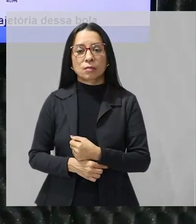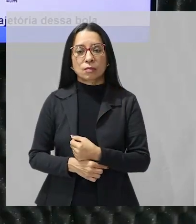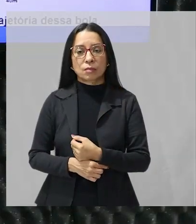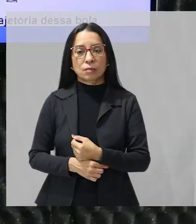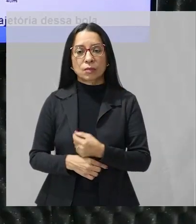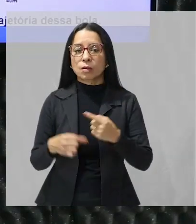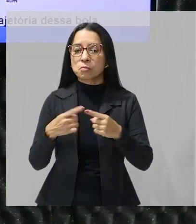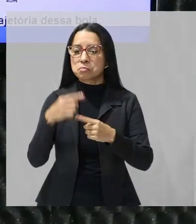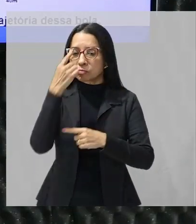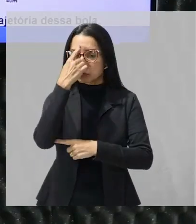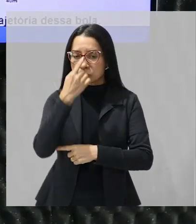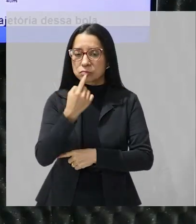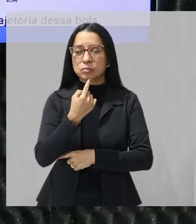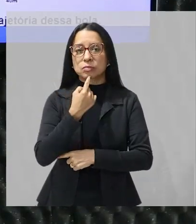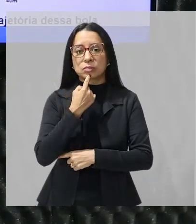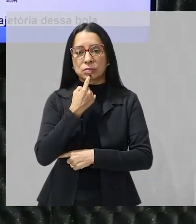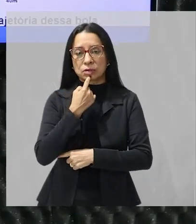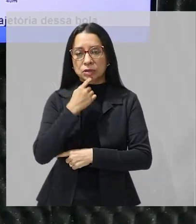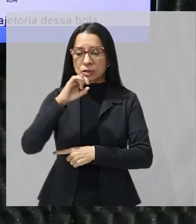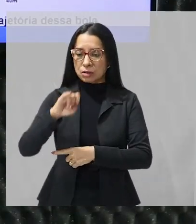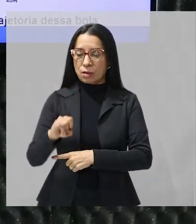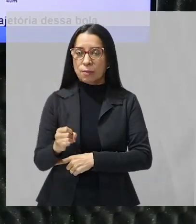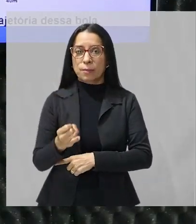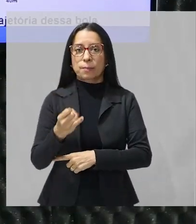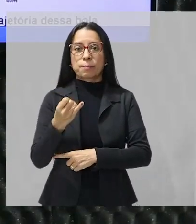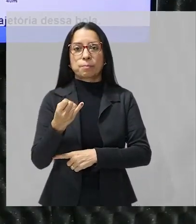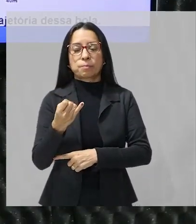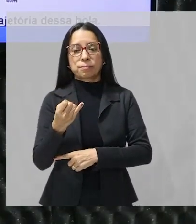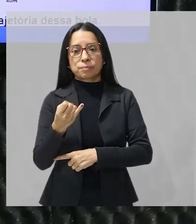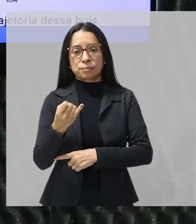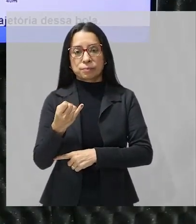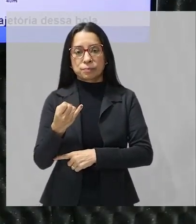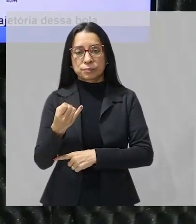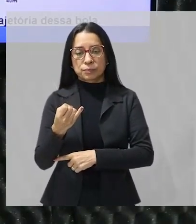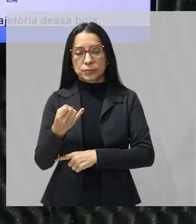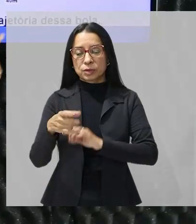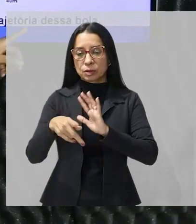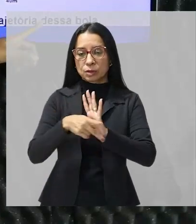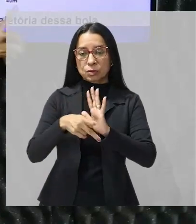justamente por essa ilustração aqui e aproveitando, né, que no